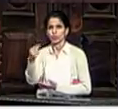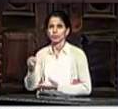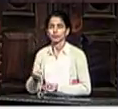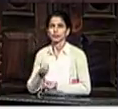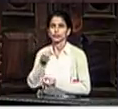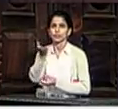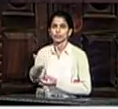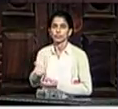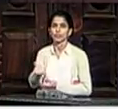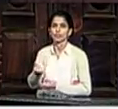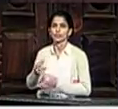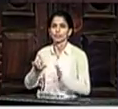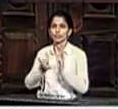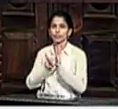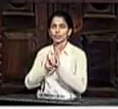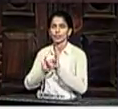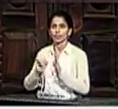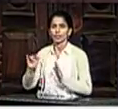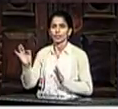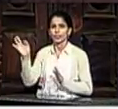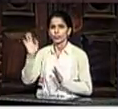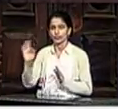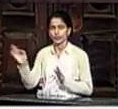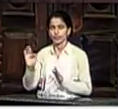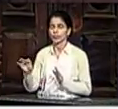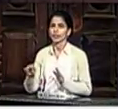dados pela lei federal do Repetro,